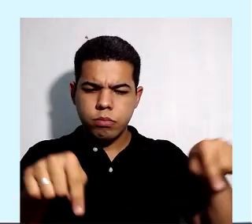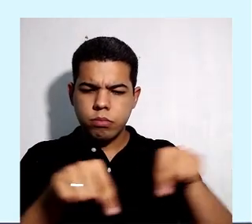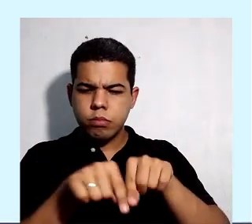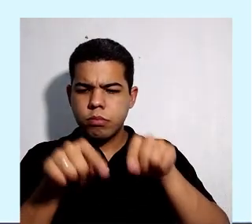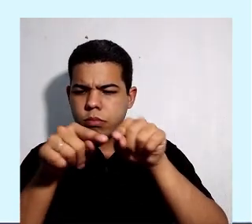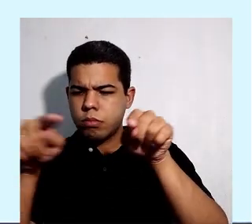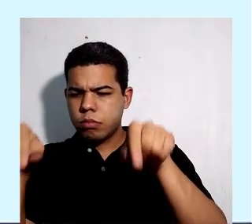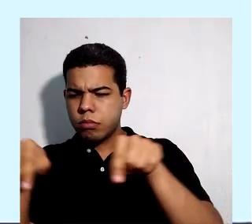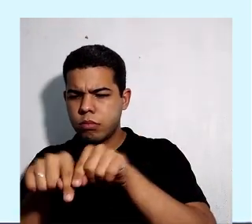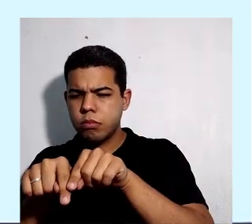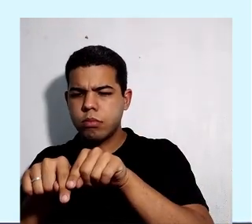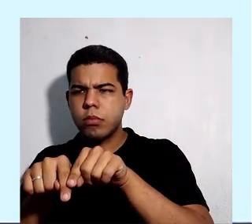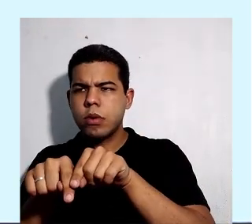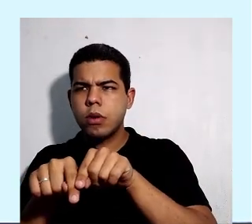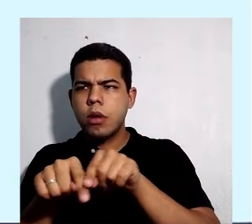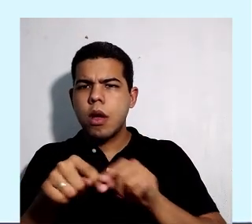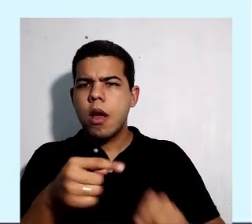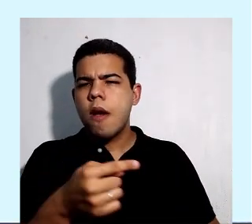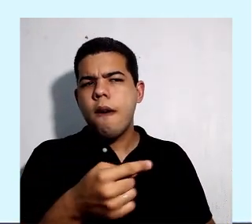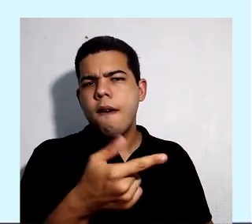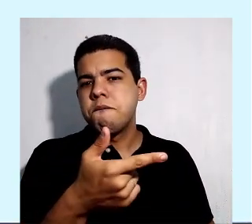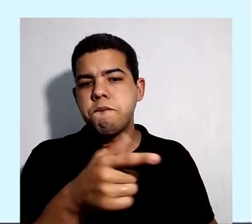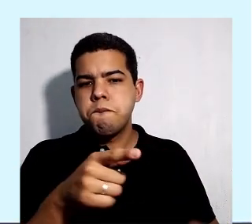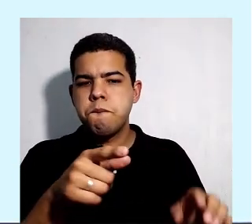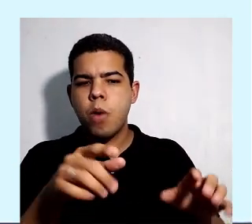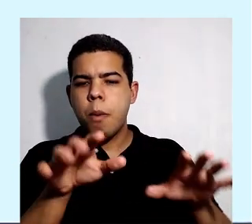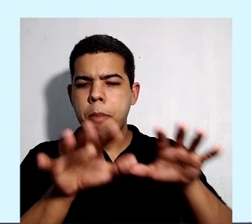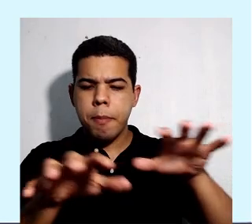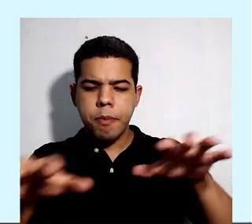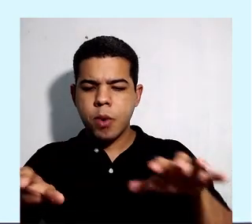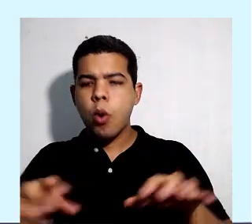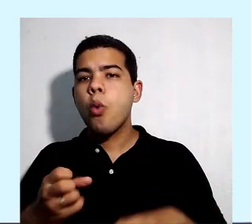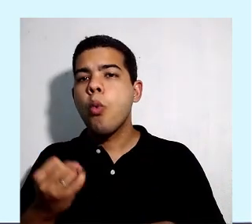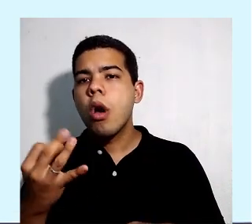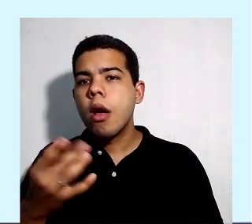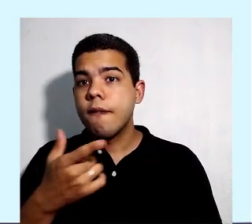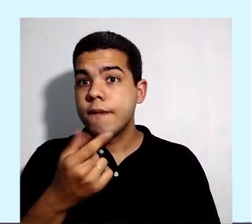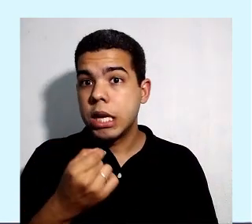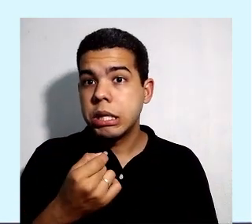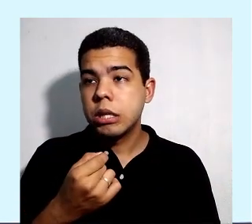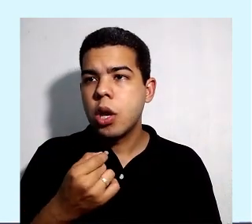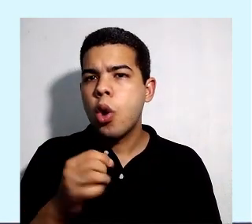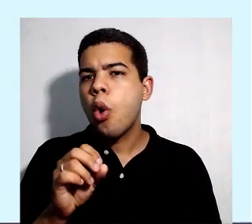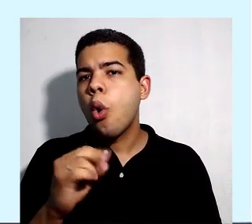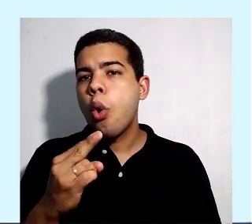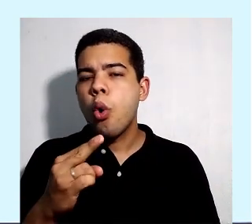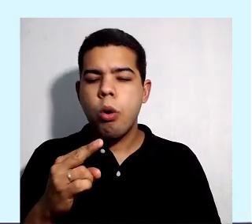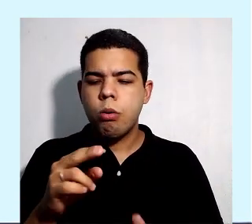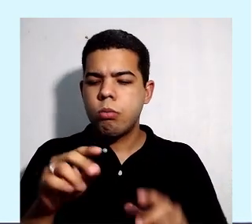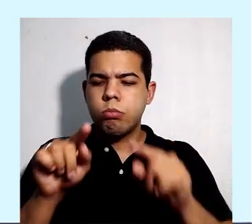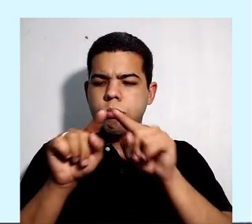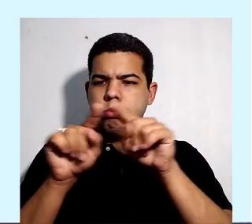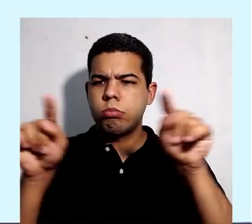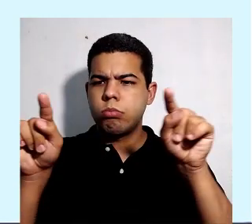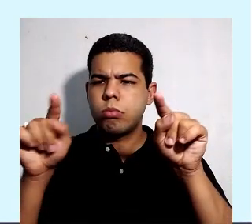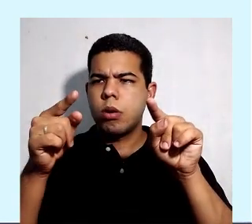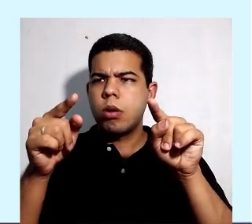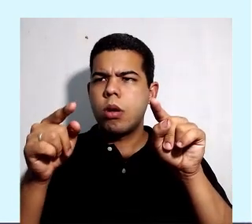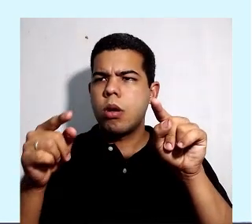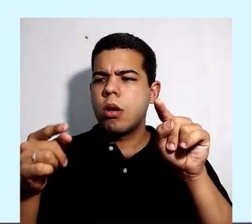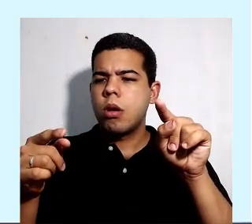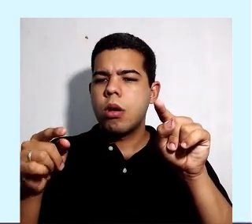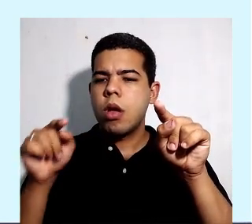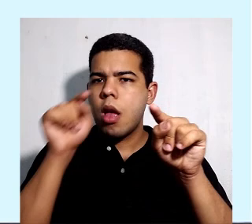ou você coloca, por exemplo, 20 unidades de papel ofício, ou a área do papel ofício. Aí você faz